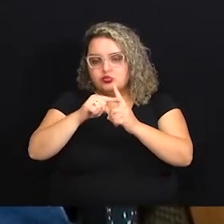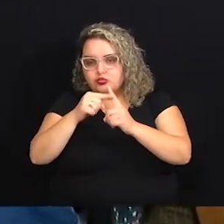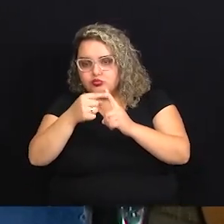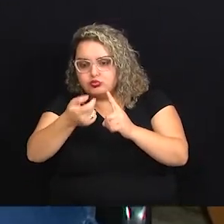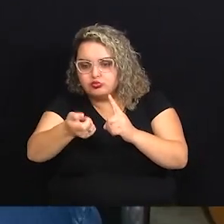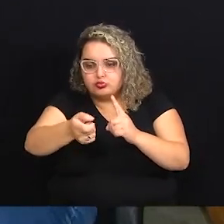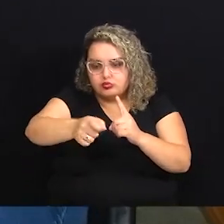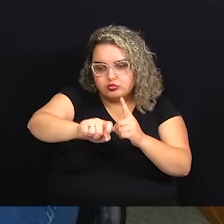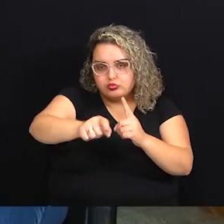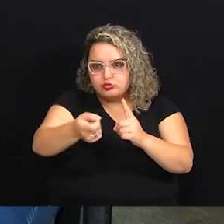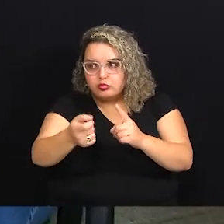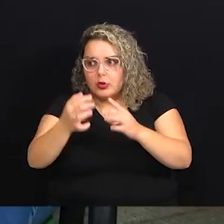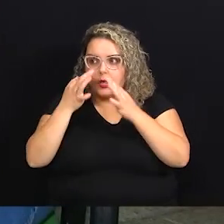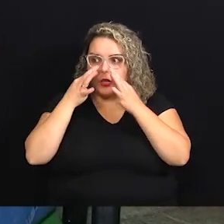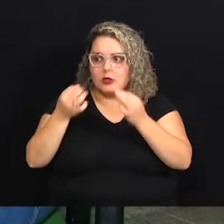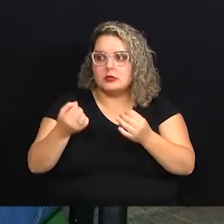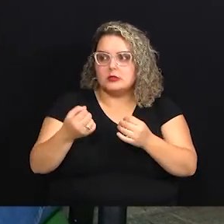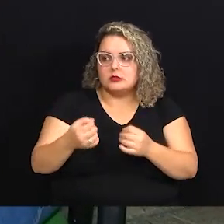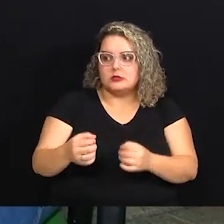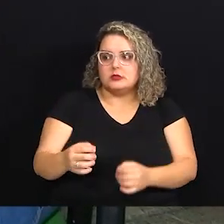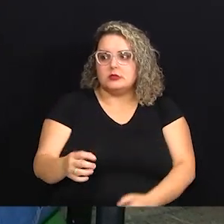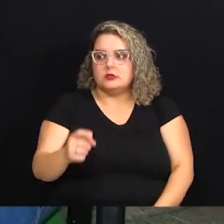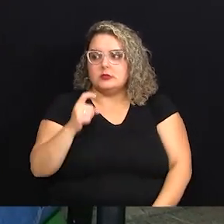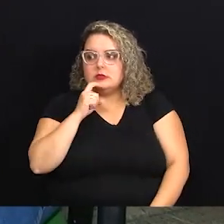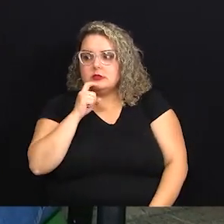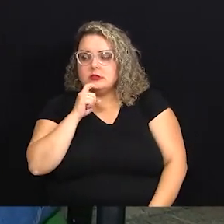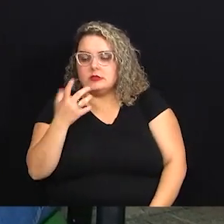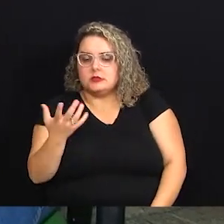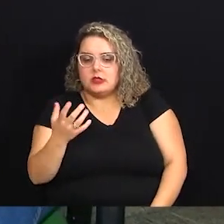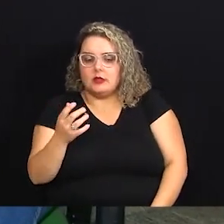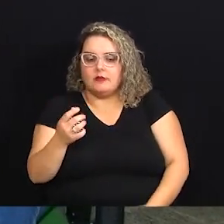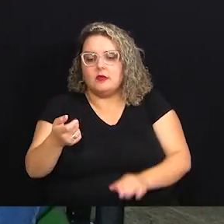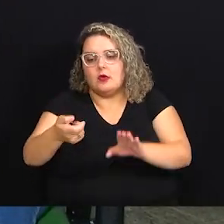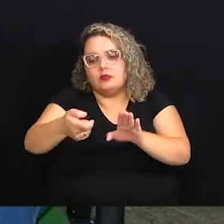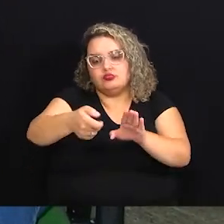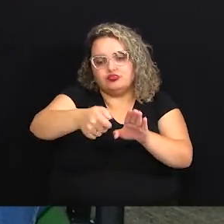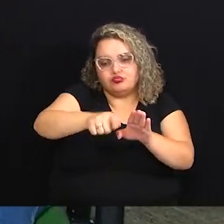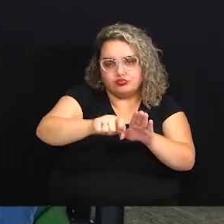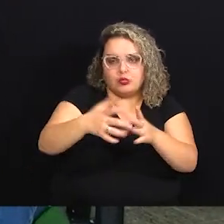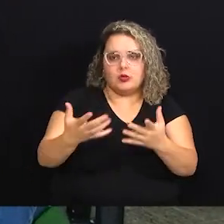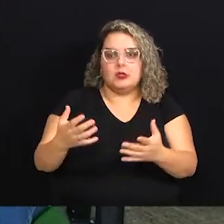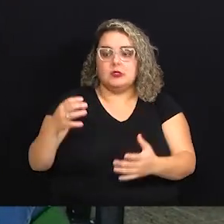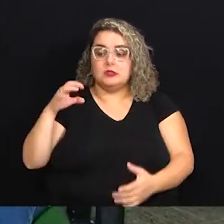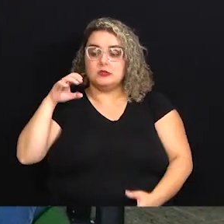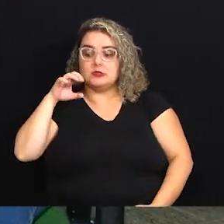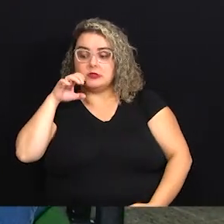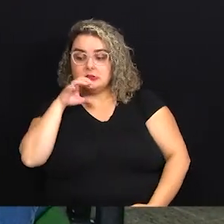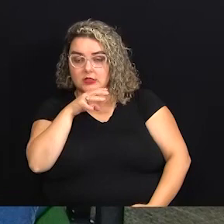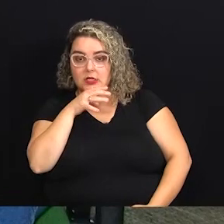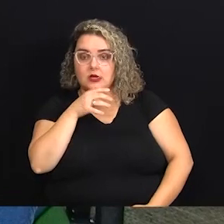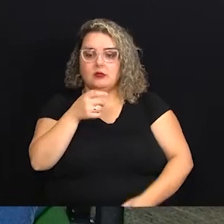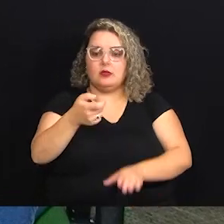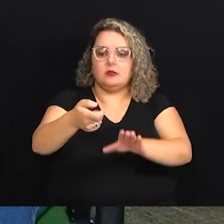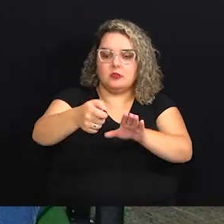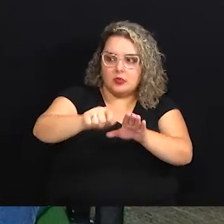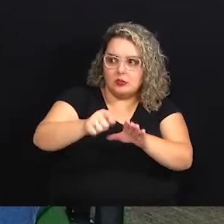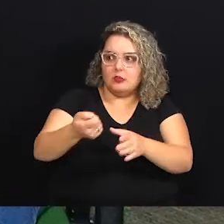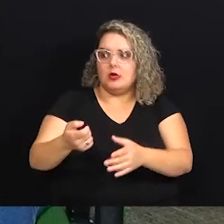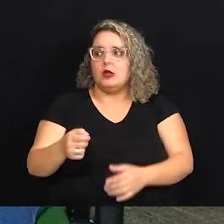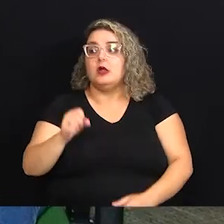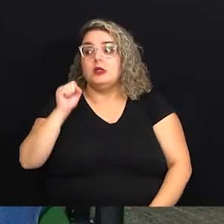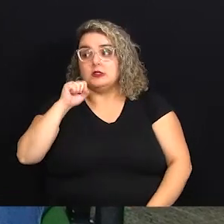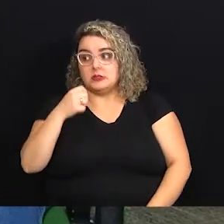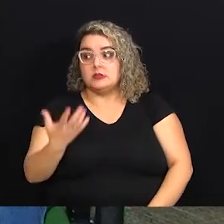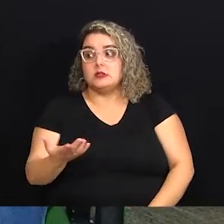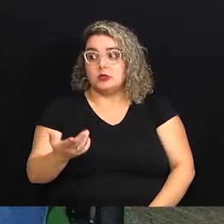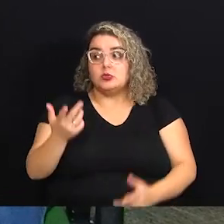regulador, né? A gente tem que ficar atento a isso também, na questão se está quente, então vou mudar aqui a força que ela tá usando,